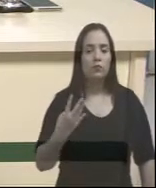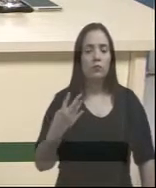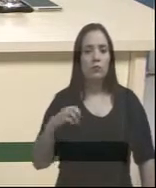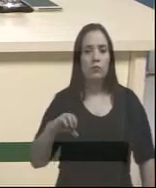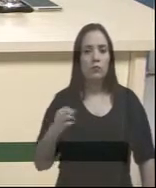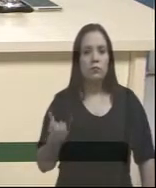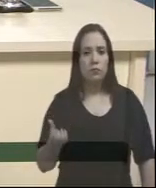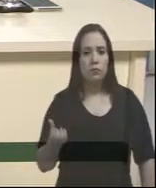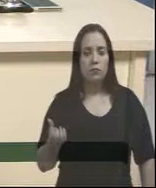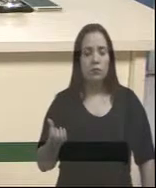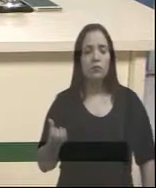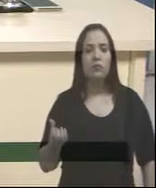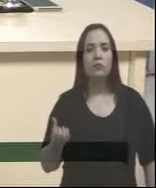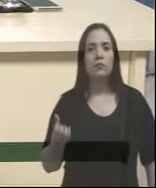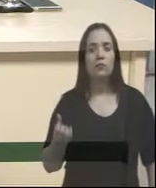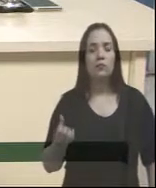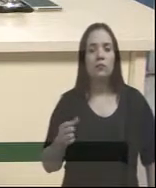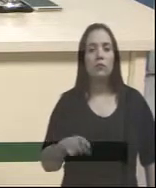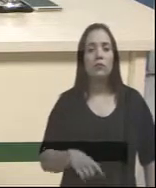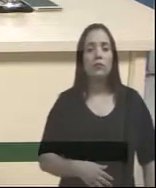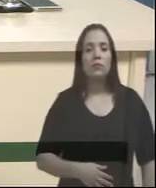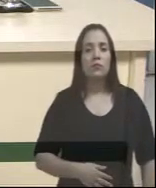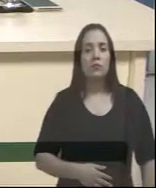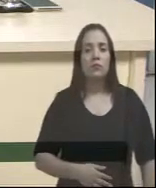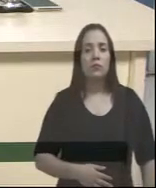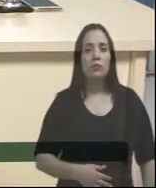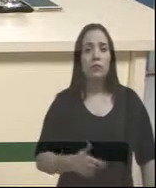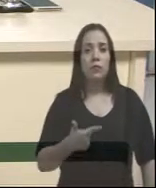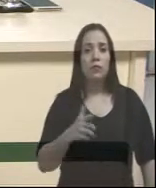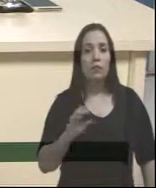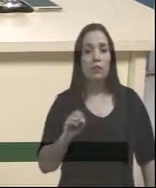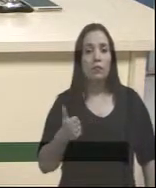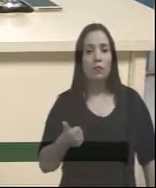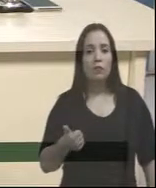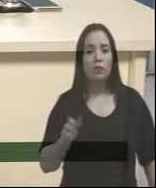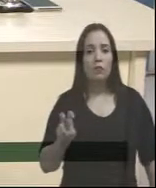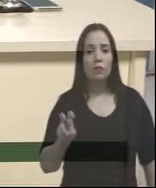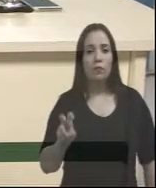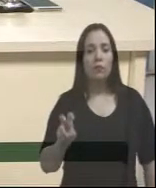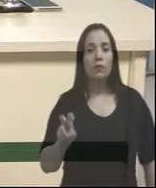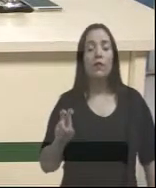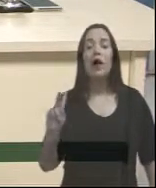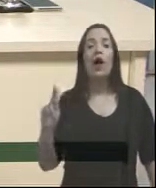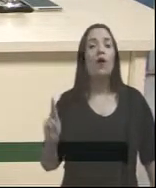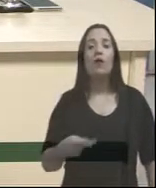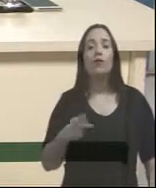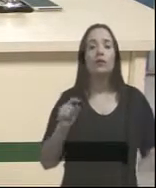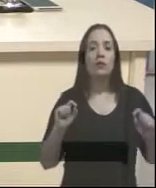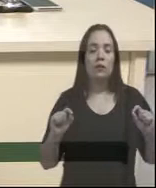4.439 assassinatos. Foi 100 a mais. Aí em 2015, aconteceu o seguinte.